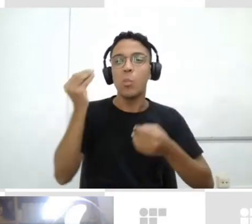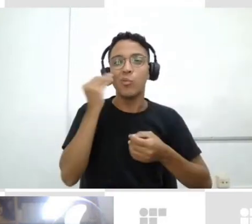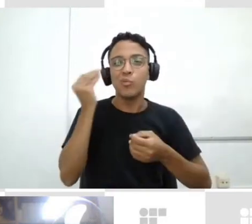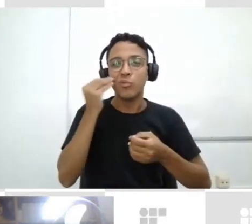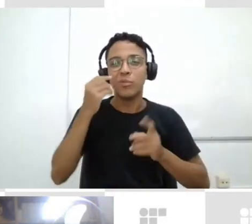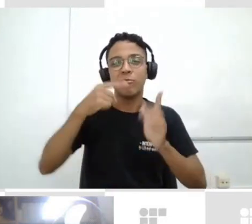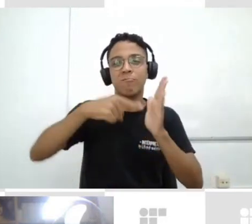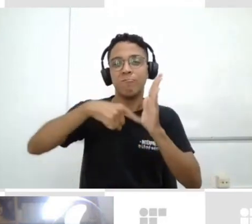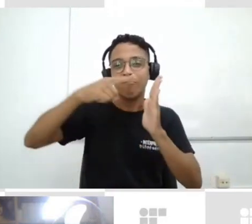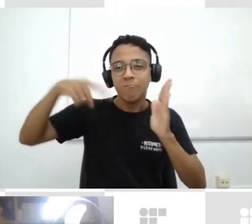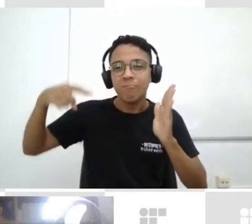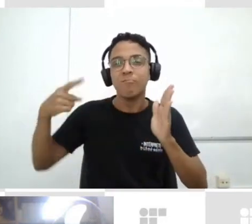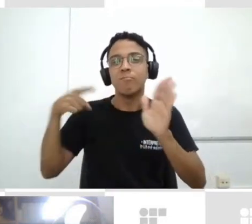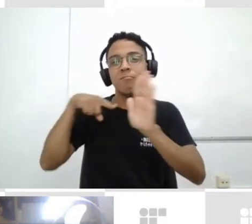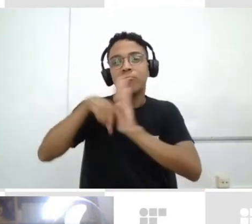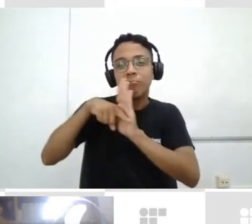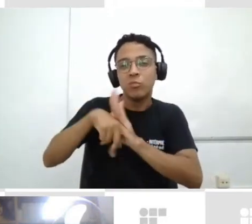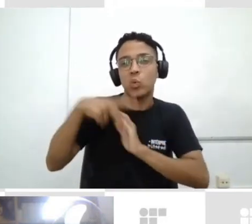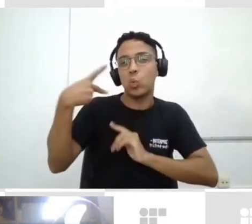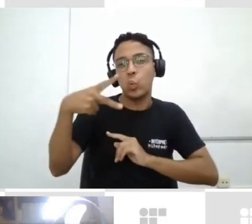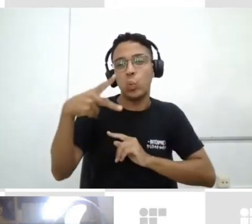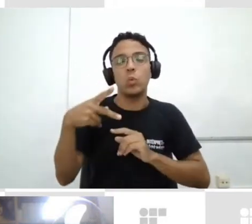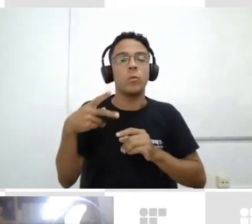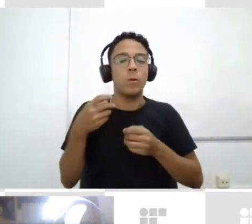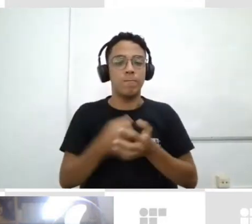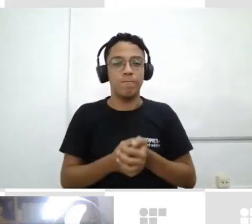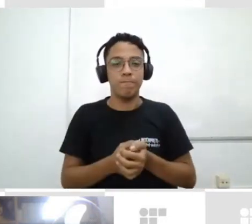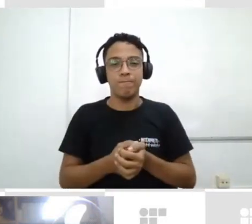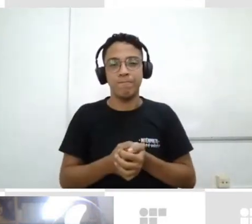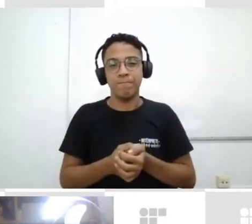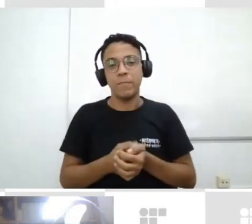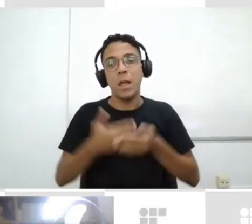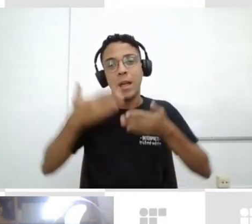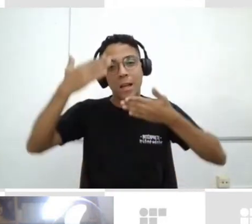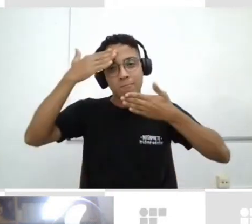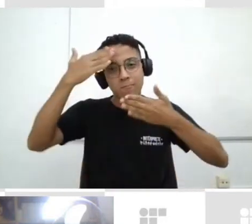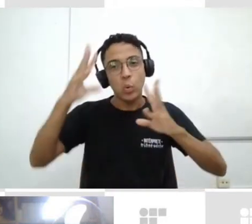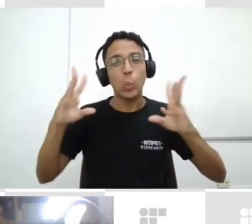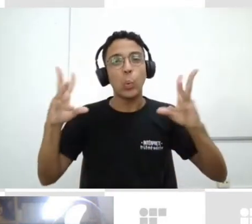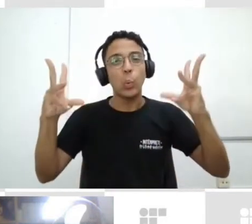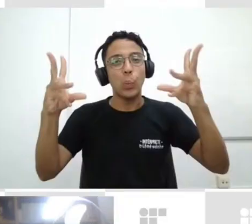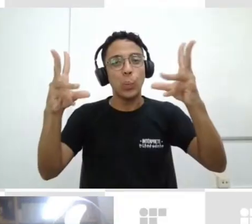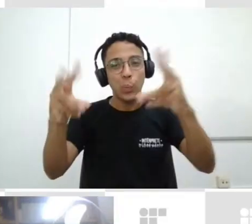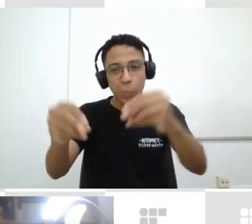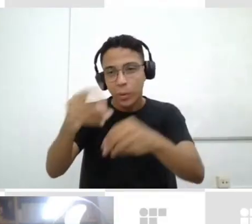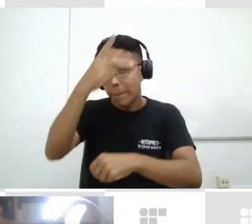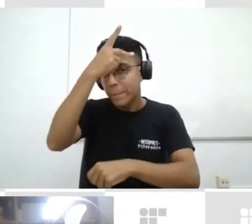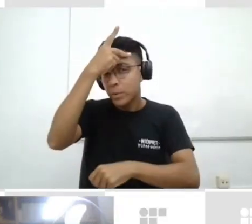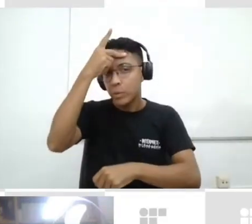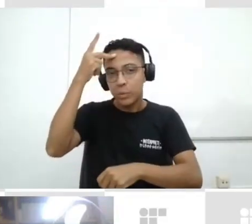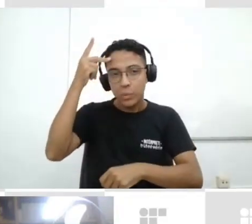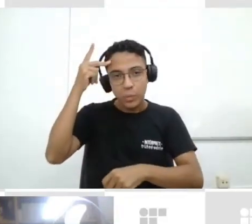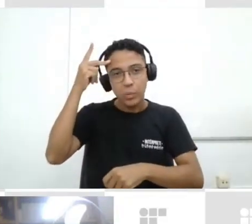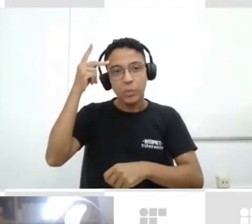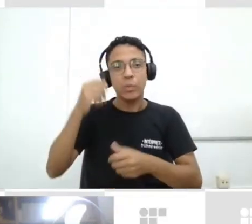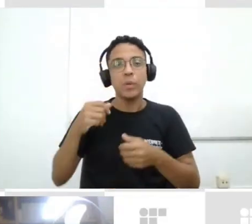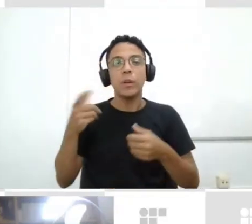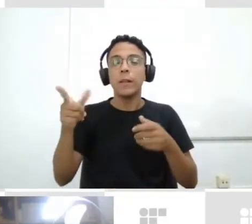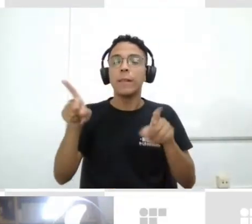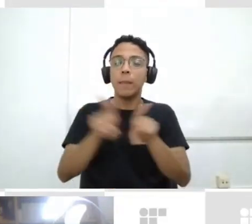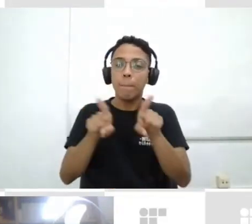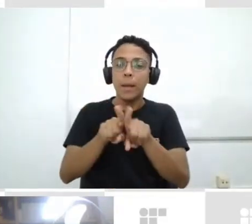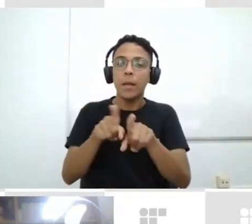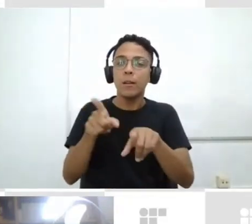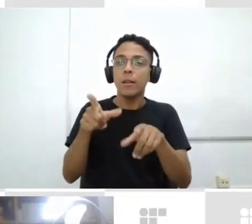suas pesquisas, né? E agradecer a todos e todas também que reservaram o